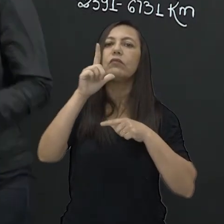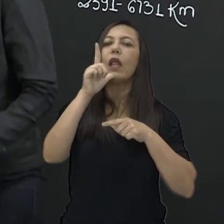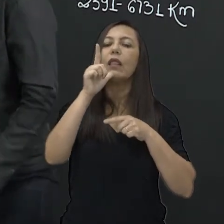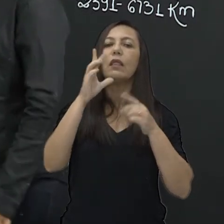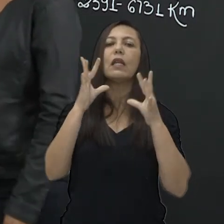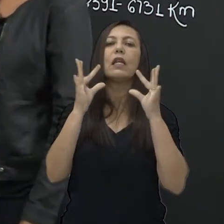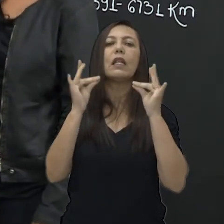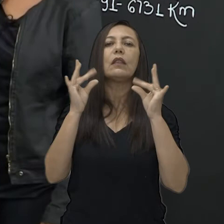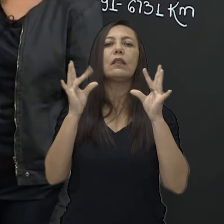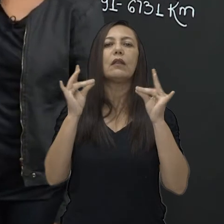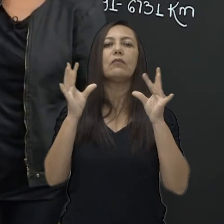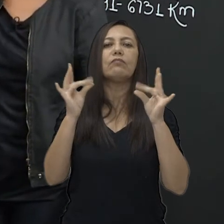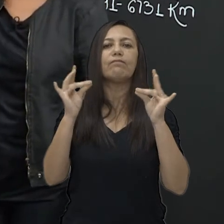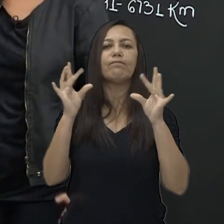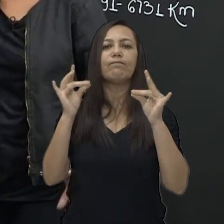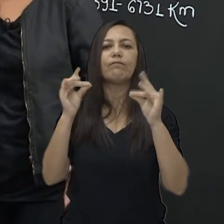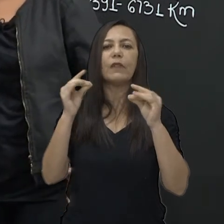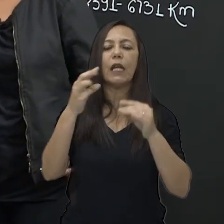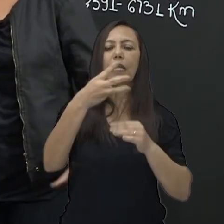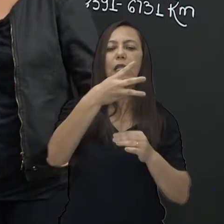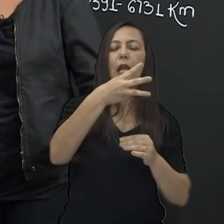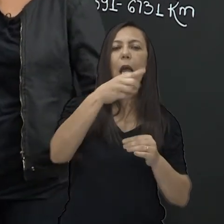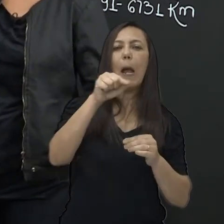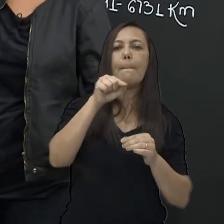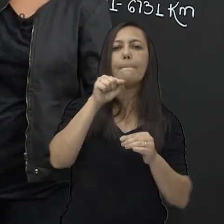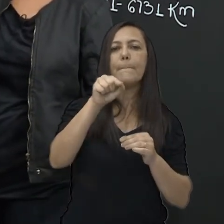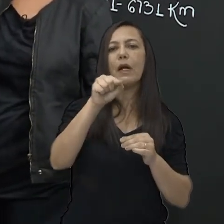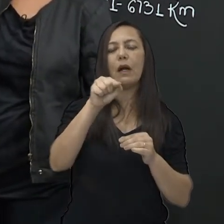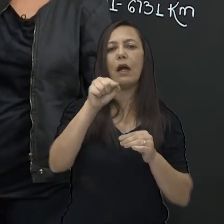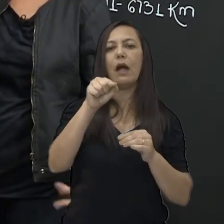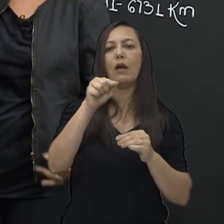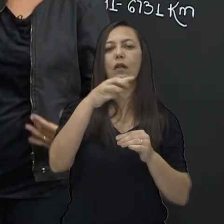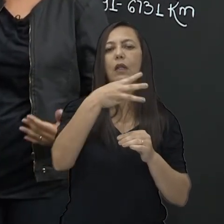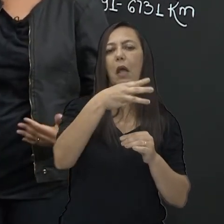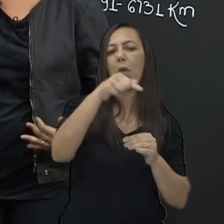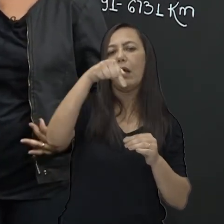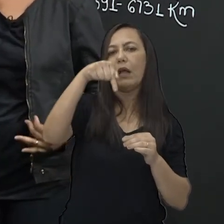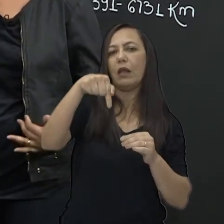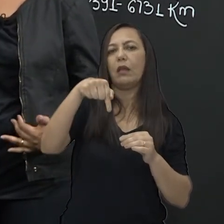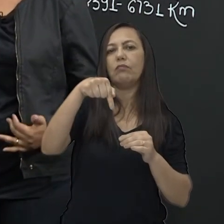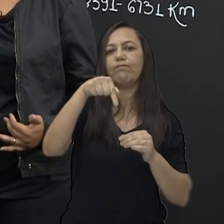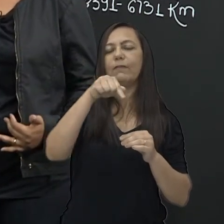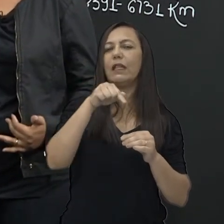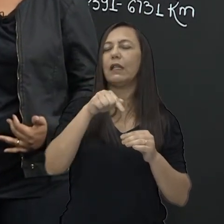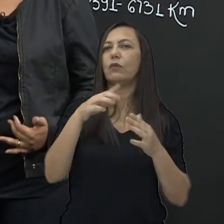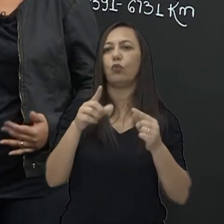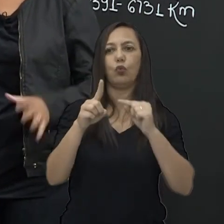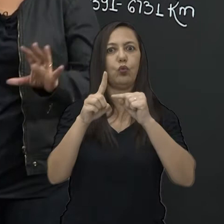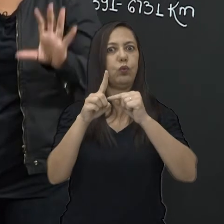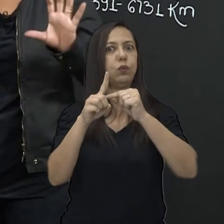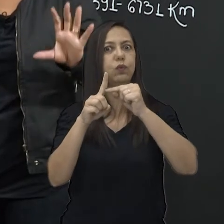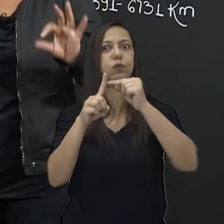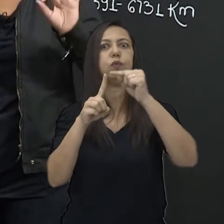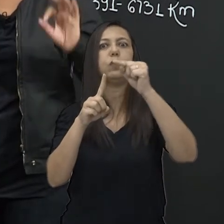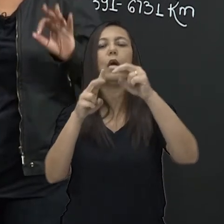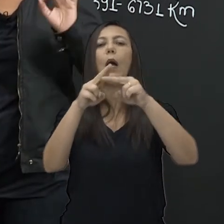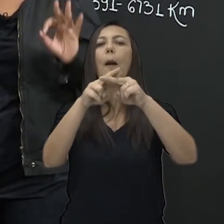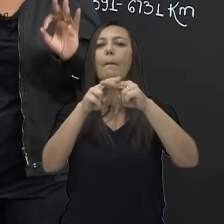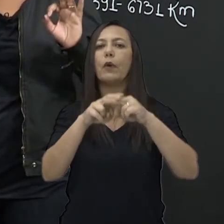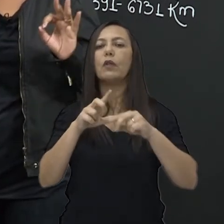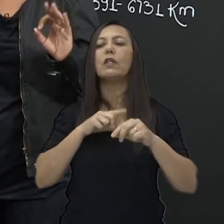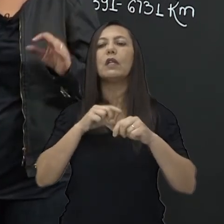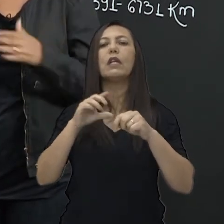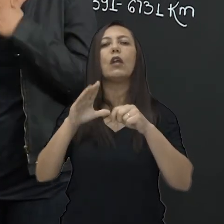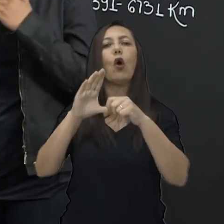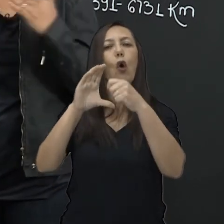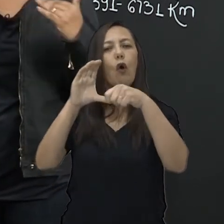temperatura é muito alta, 3.000 a 3.800, 3.700 e tanto, é alto demais. Por isso aquele filme Viagem ao